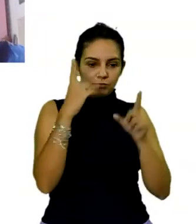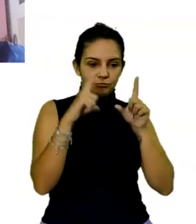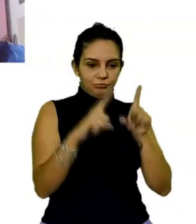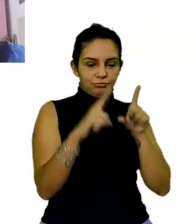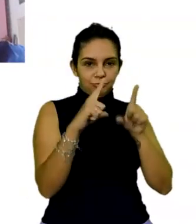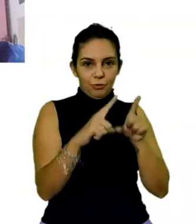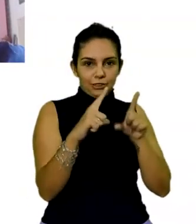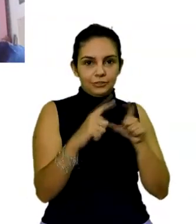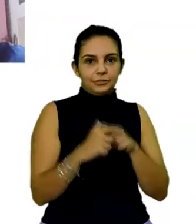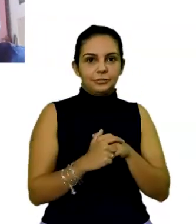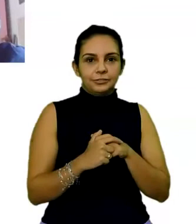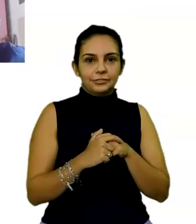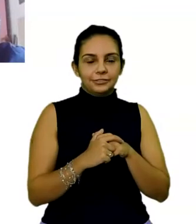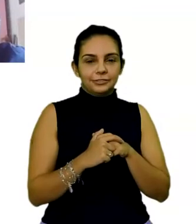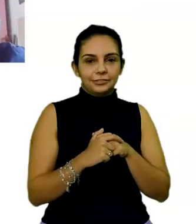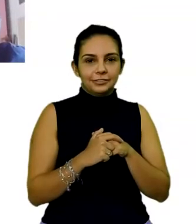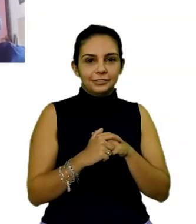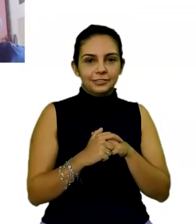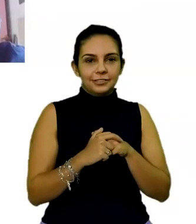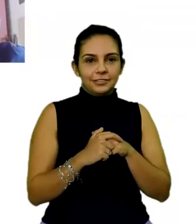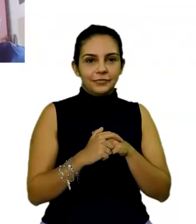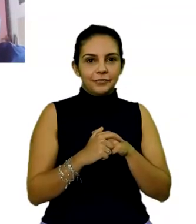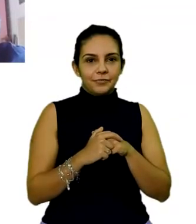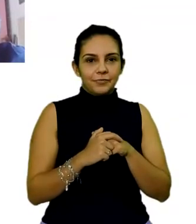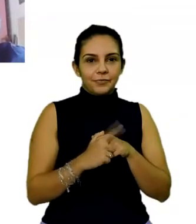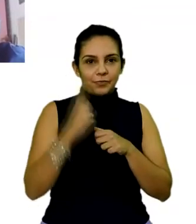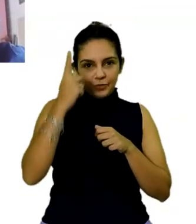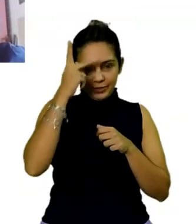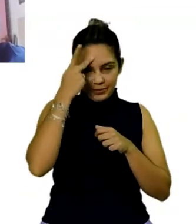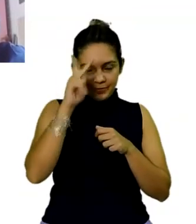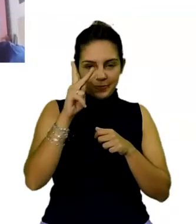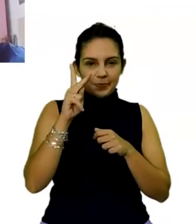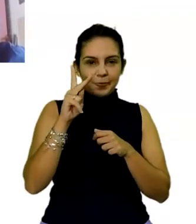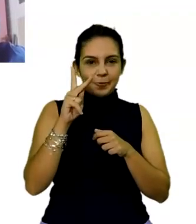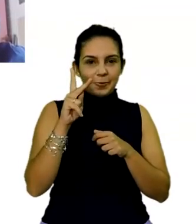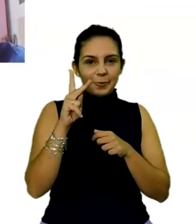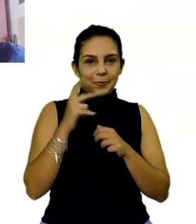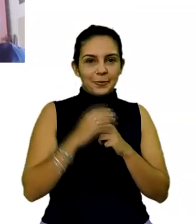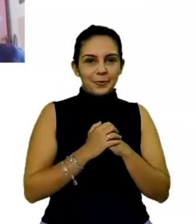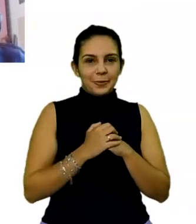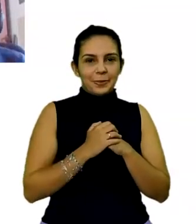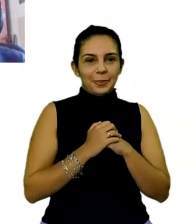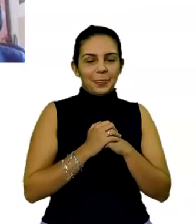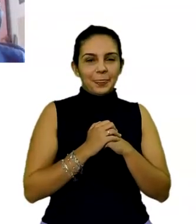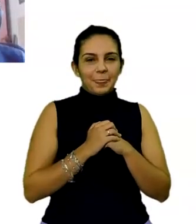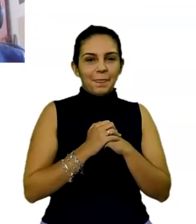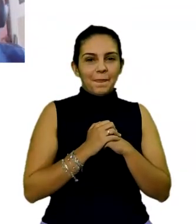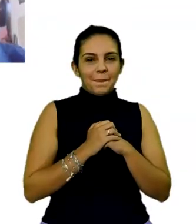cartões. O que a gente fez com o dinheirinho? 4 cartões, vamos para Paris.